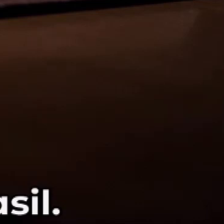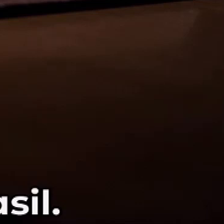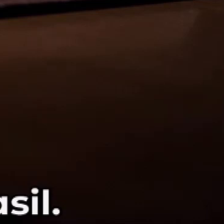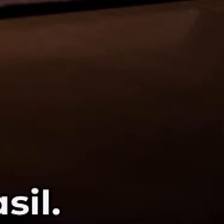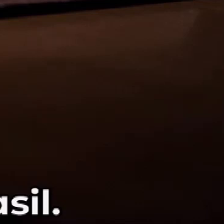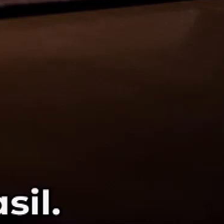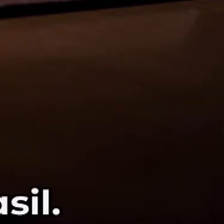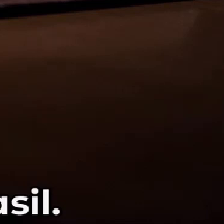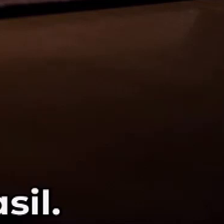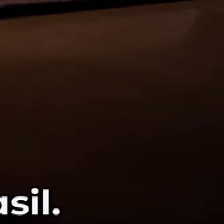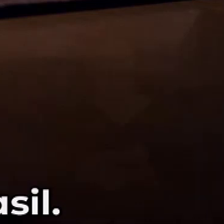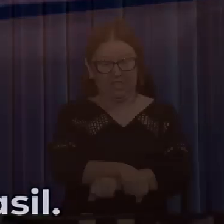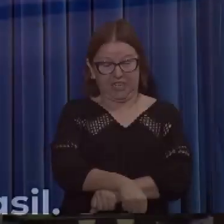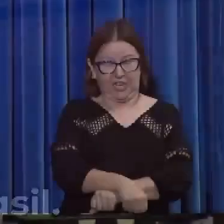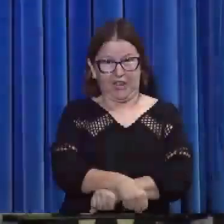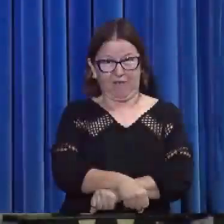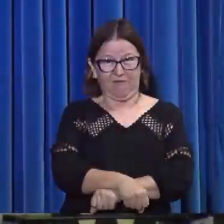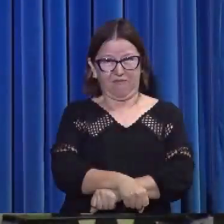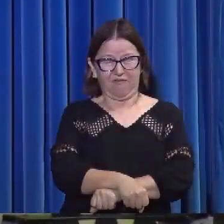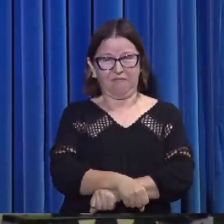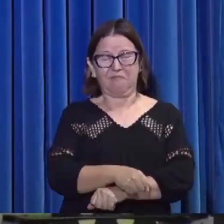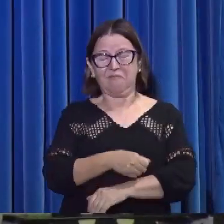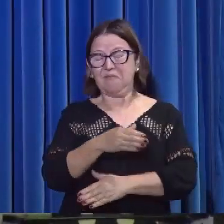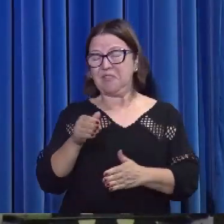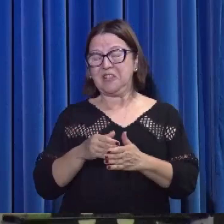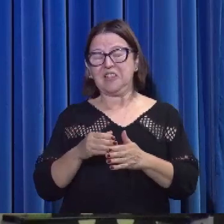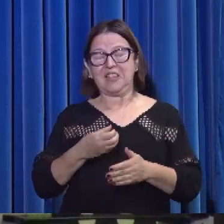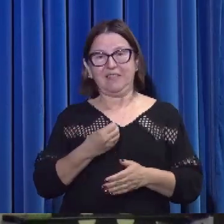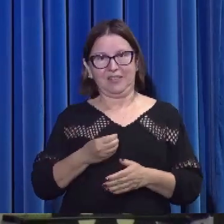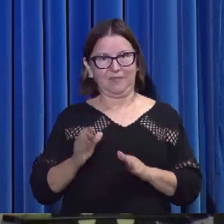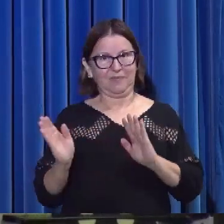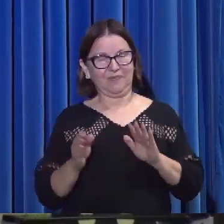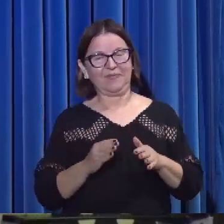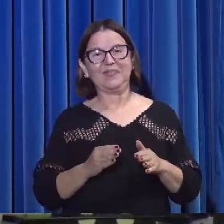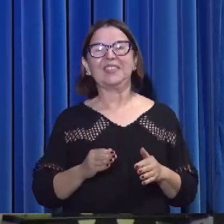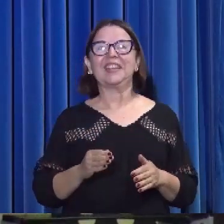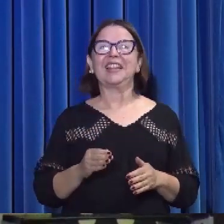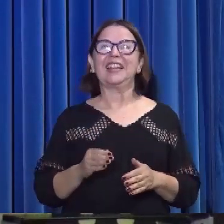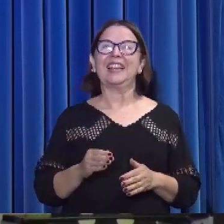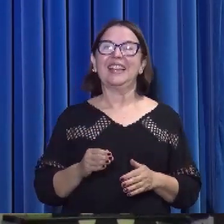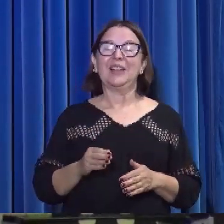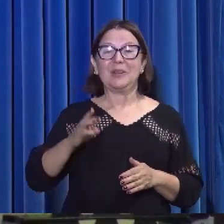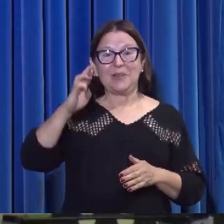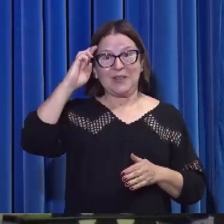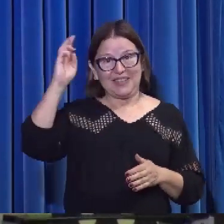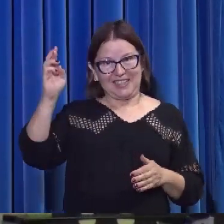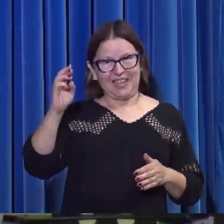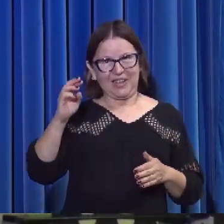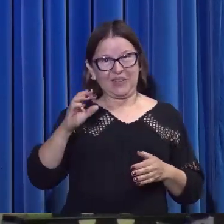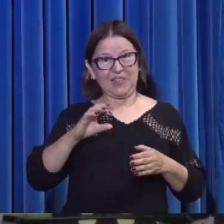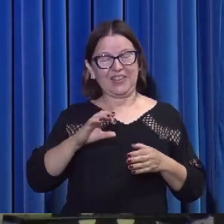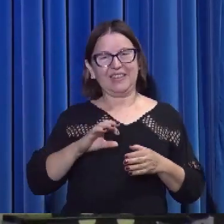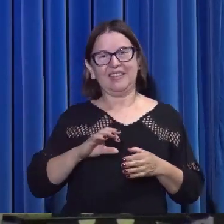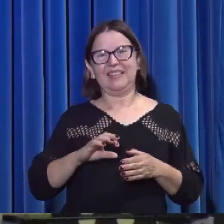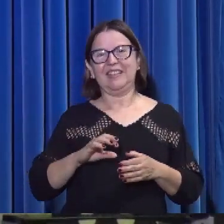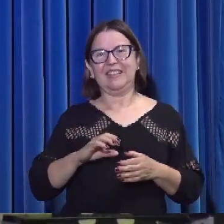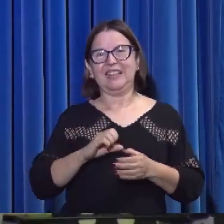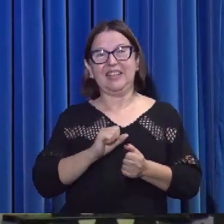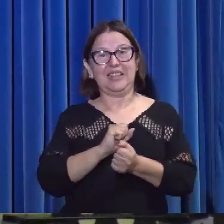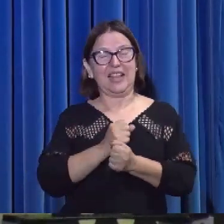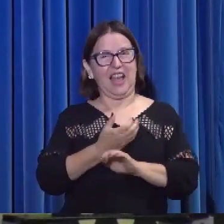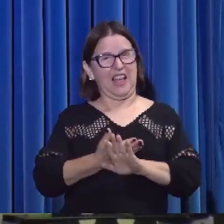toda a vida. E livrasse a todos que pelo pavor da morte estavam